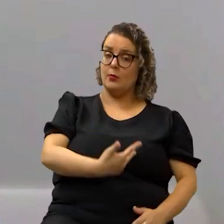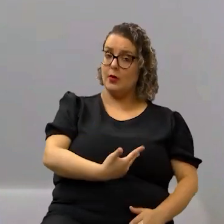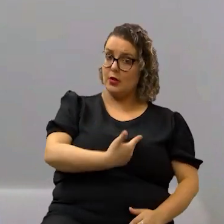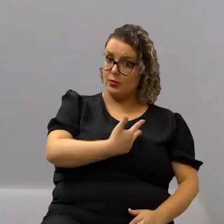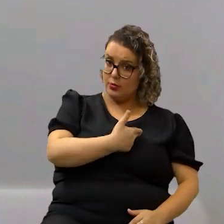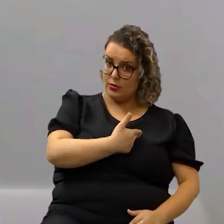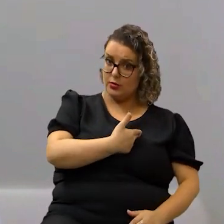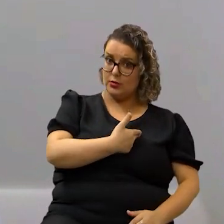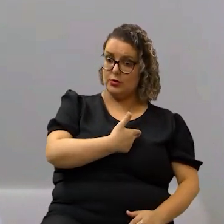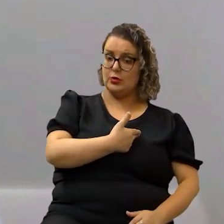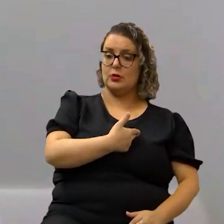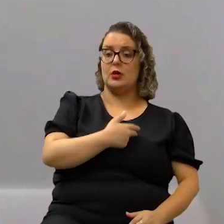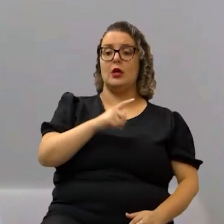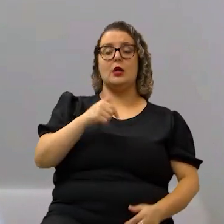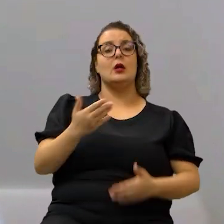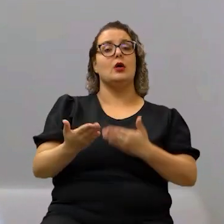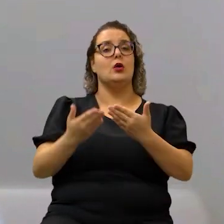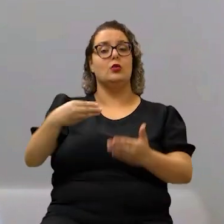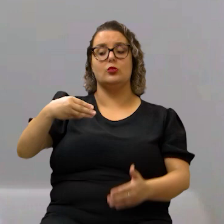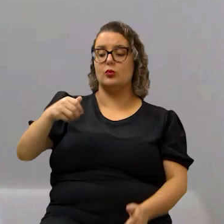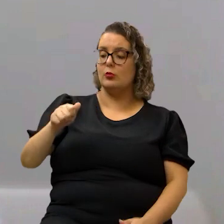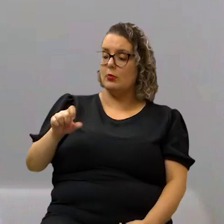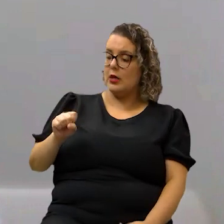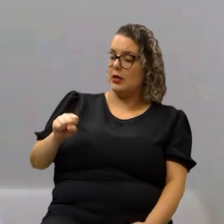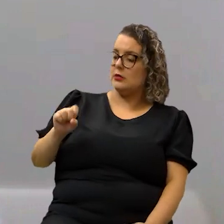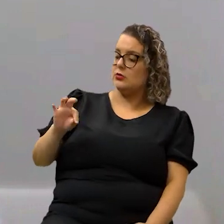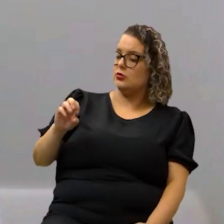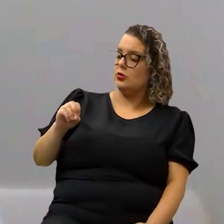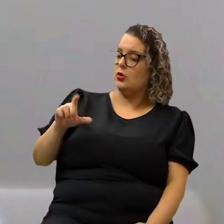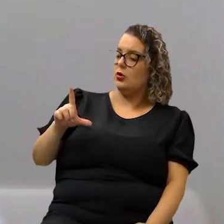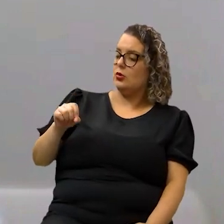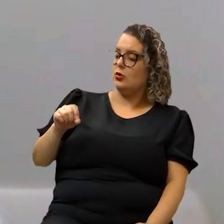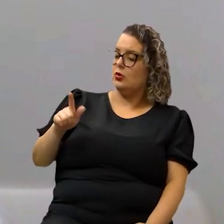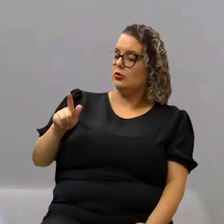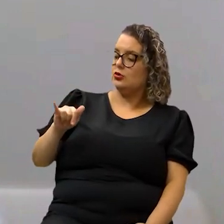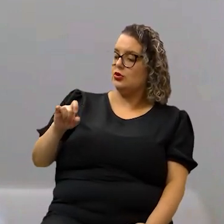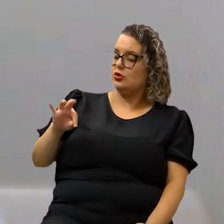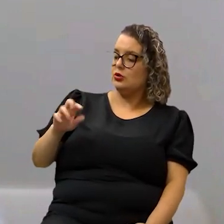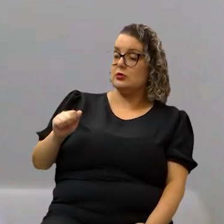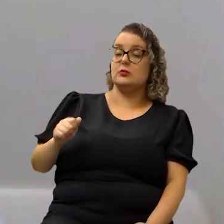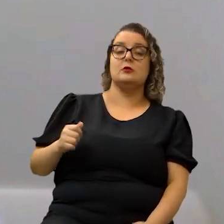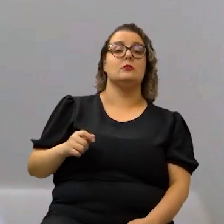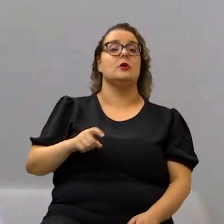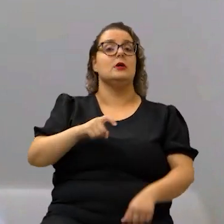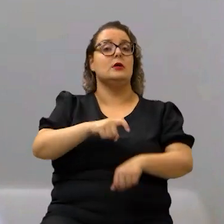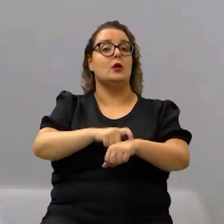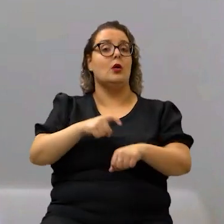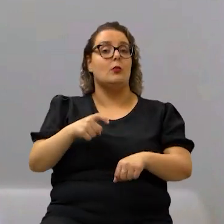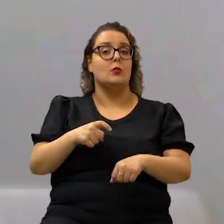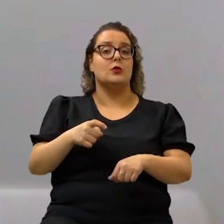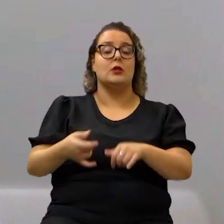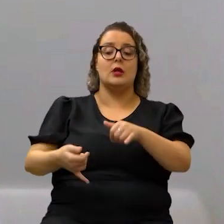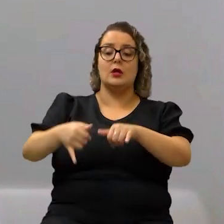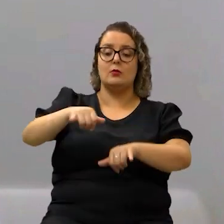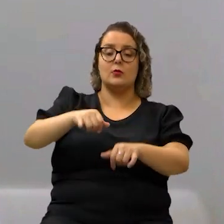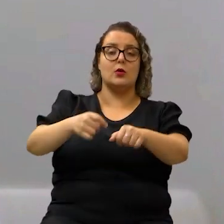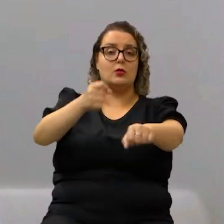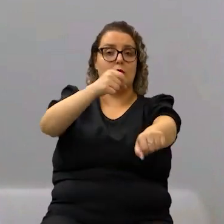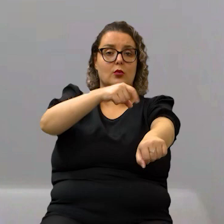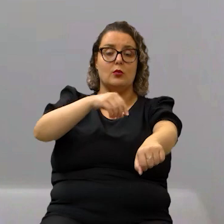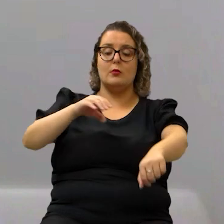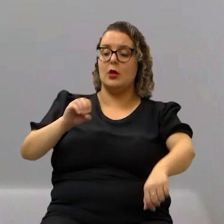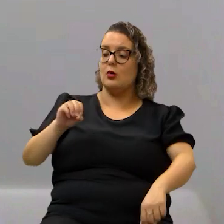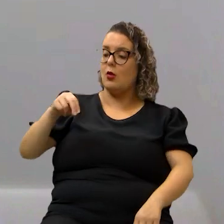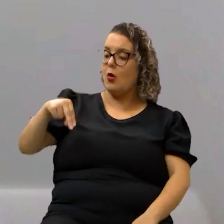que é a cirurgia, que isso segue aos cuidados do mastologista, mas tem a etapa da avaliação da quimioterapia,